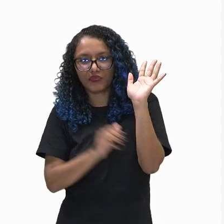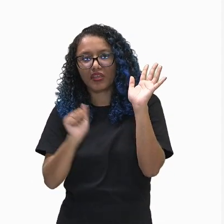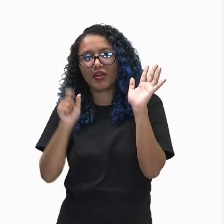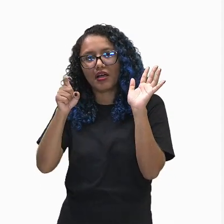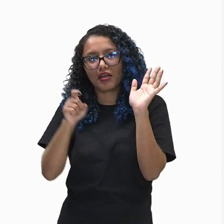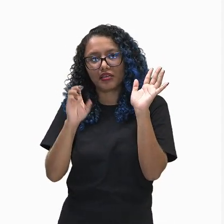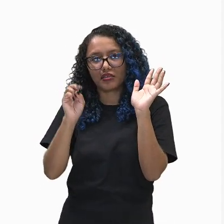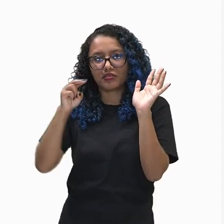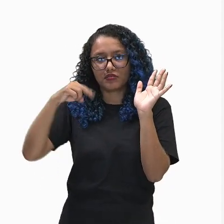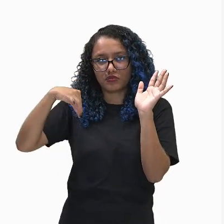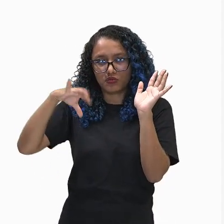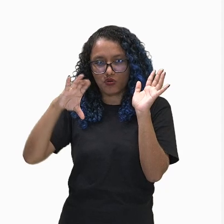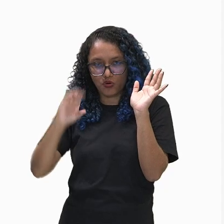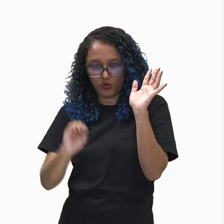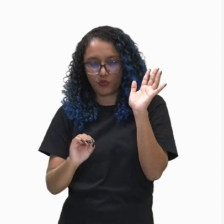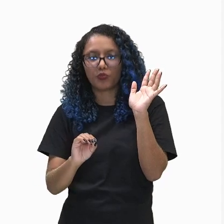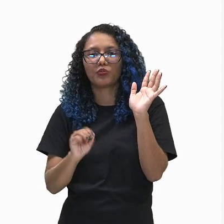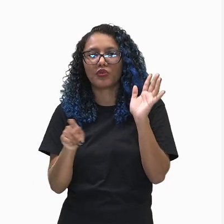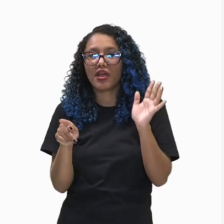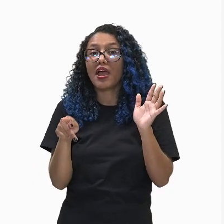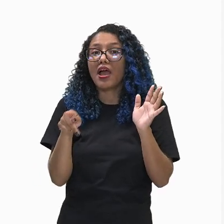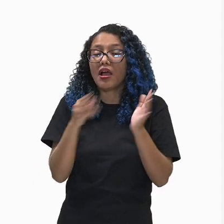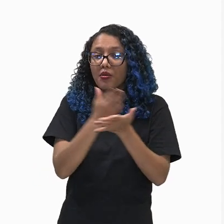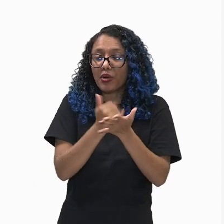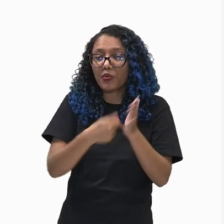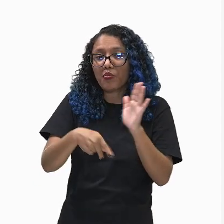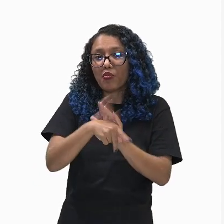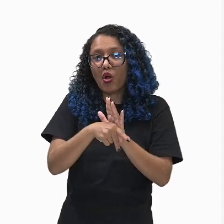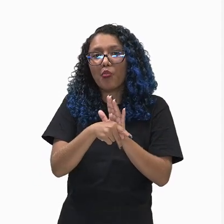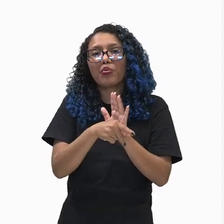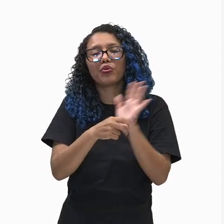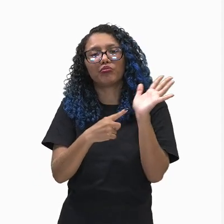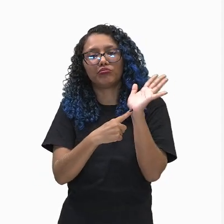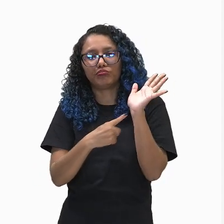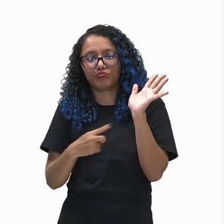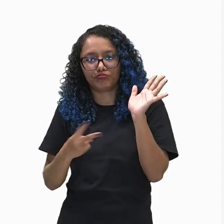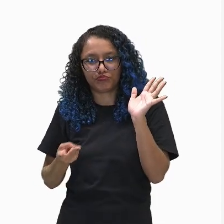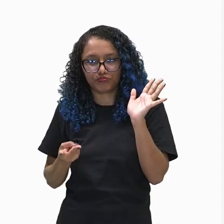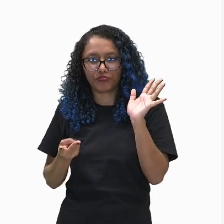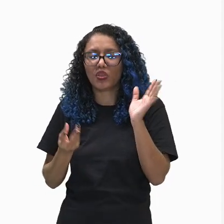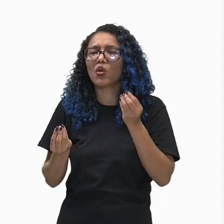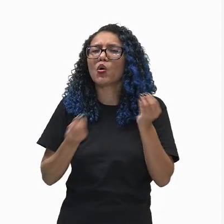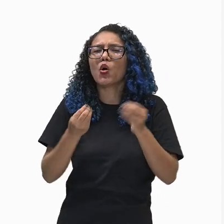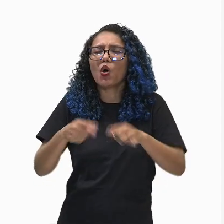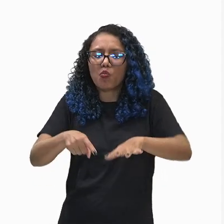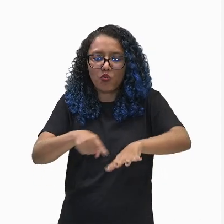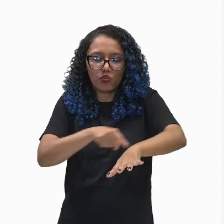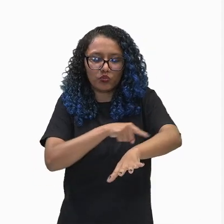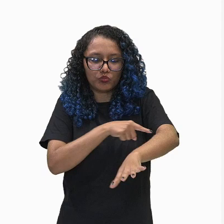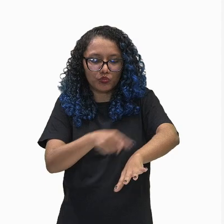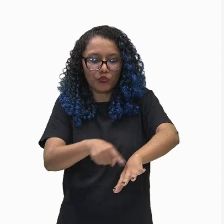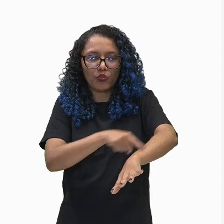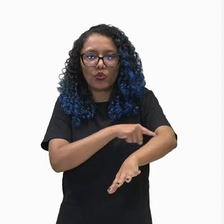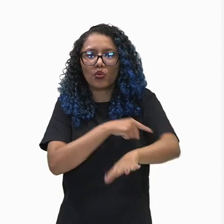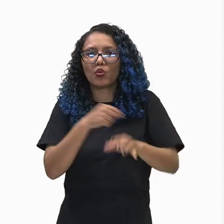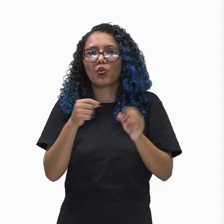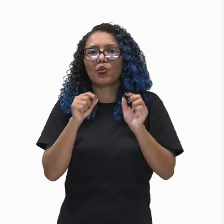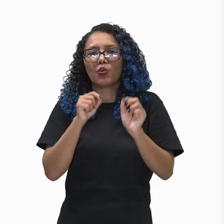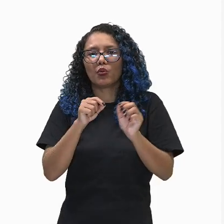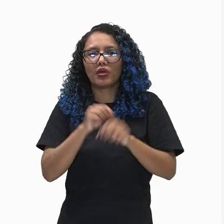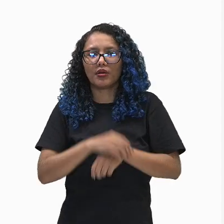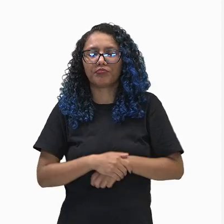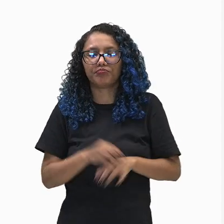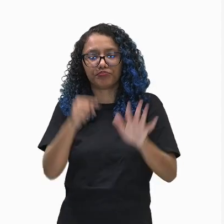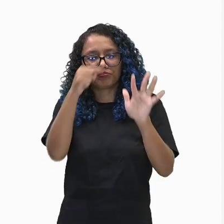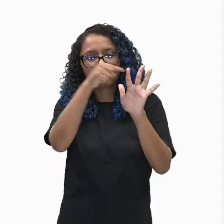a transmissão do impulso nervoso, né, ela vai ocorrer no sentido do dendrito ao